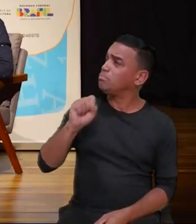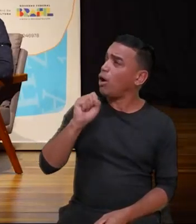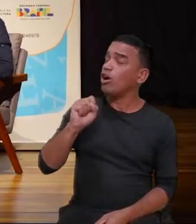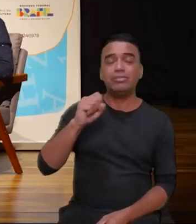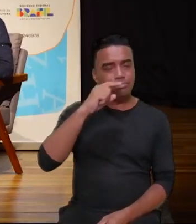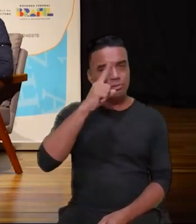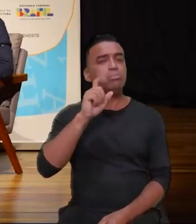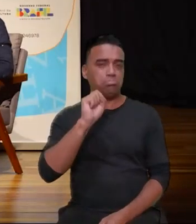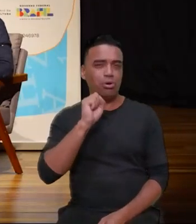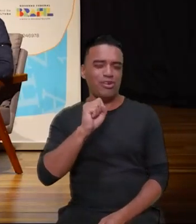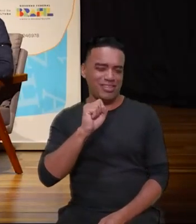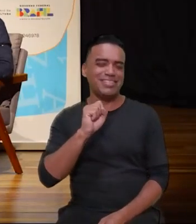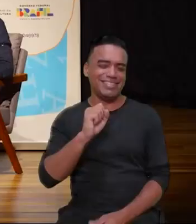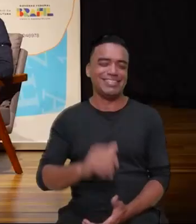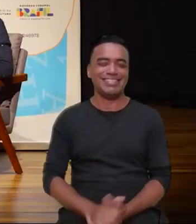Pode ser?